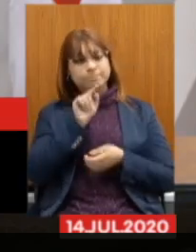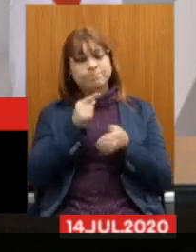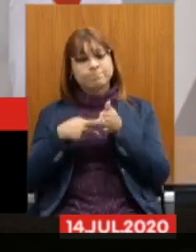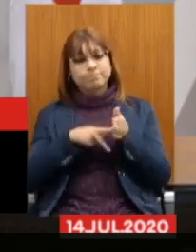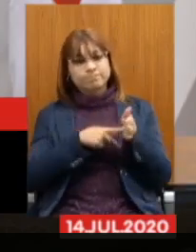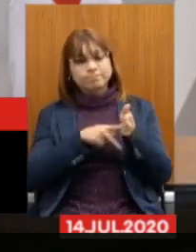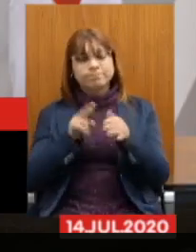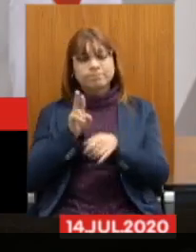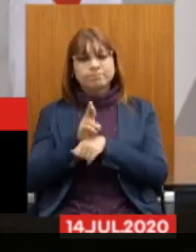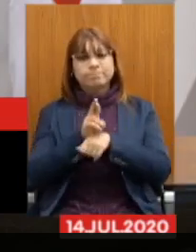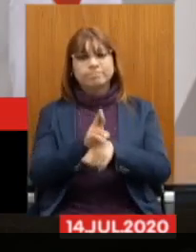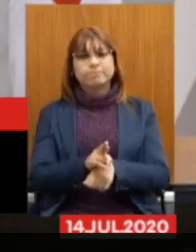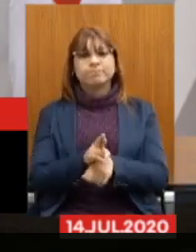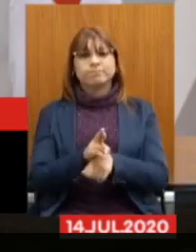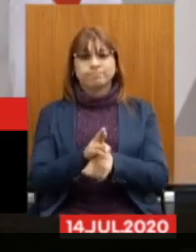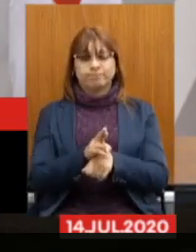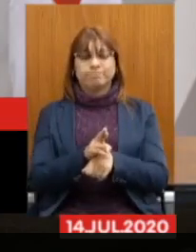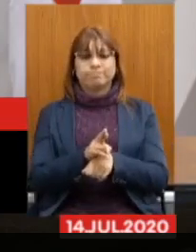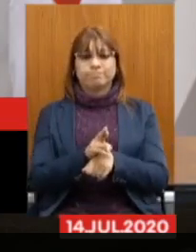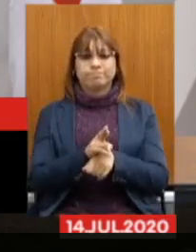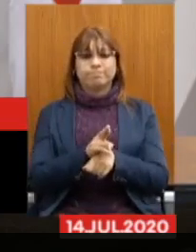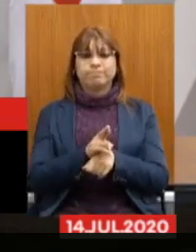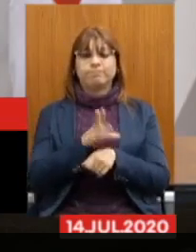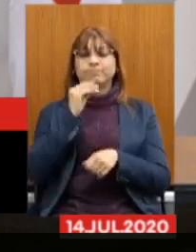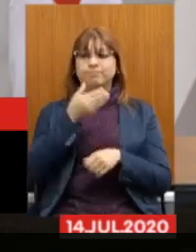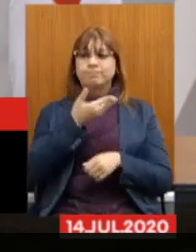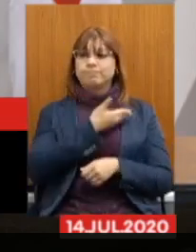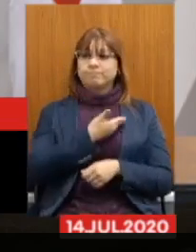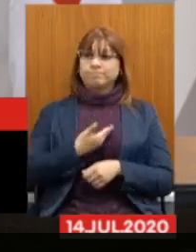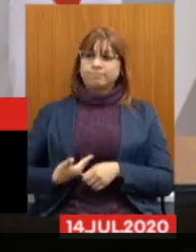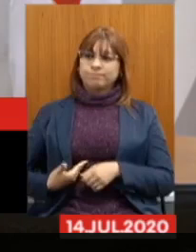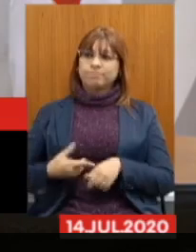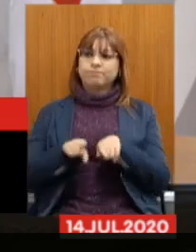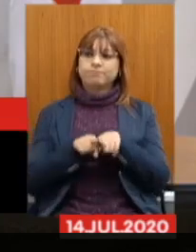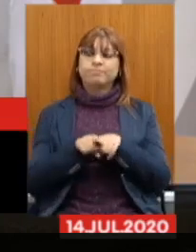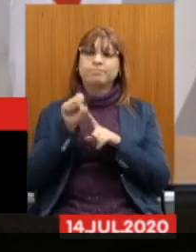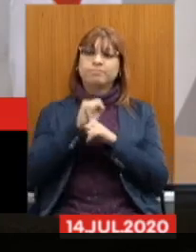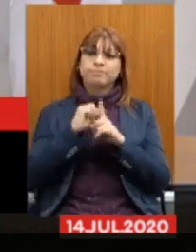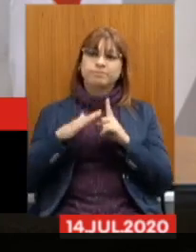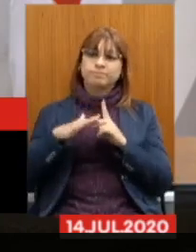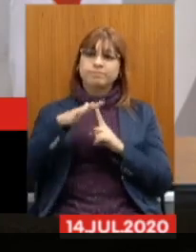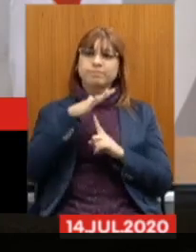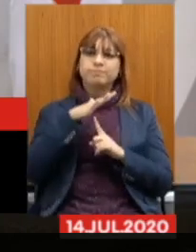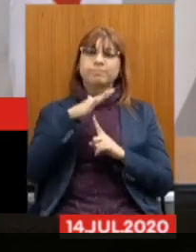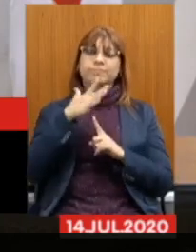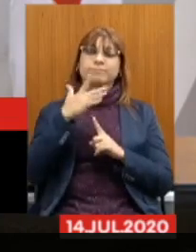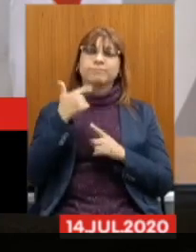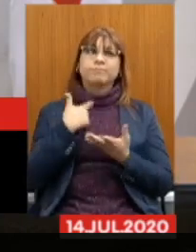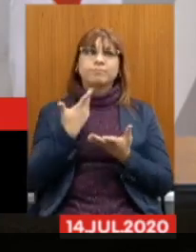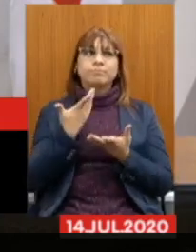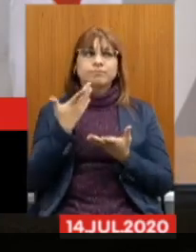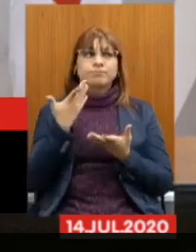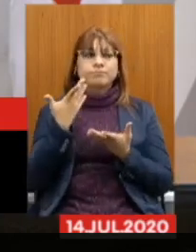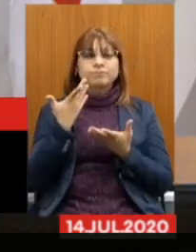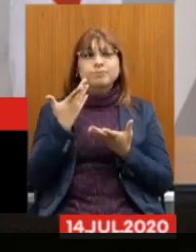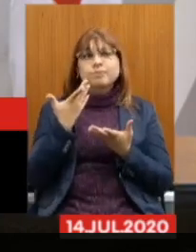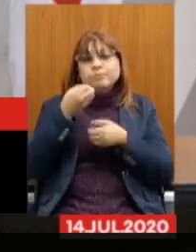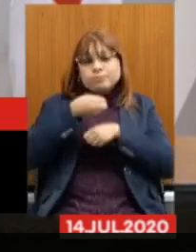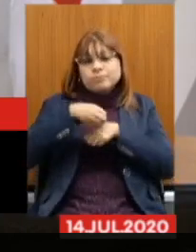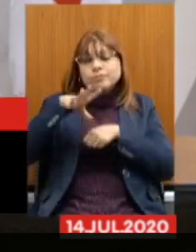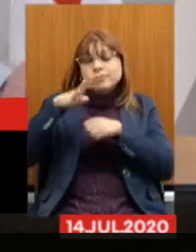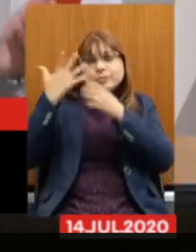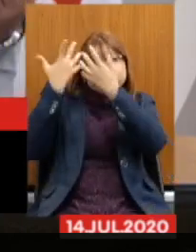públicos, e a toda a sociedade, a quem trago uma mensagem de reflexão,